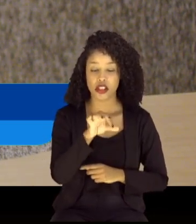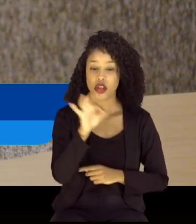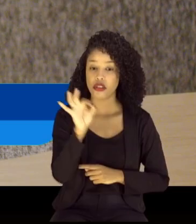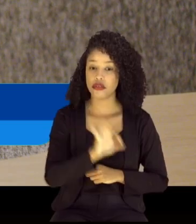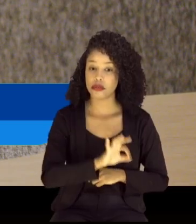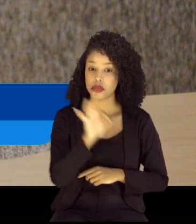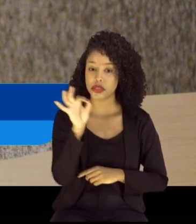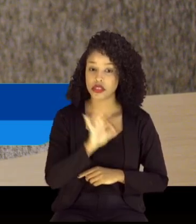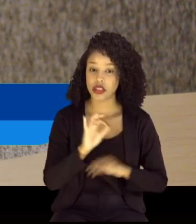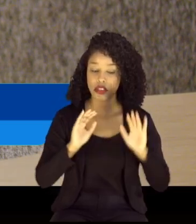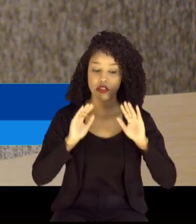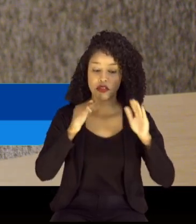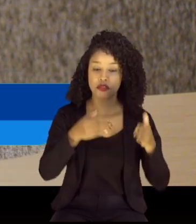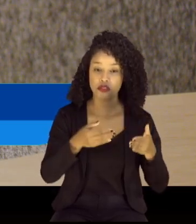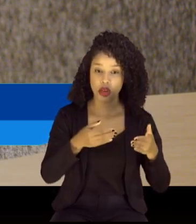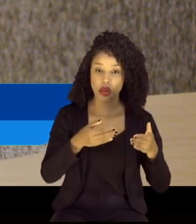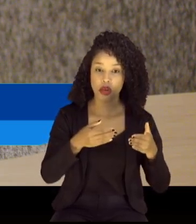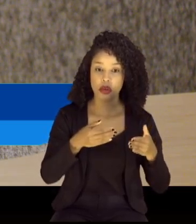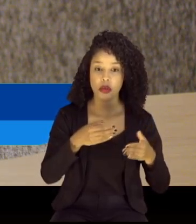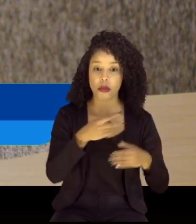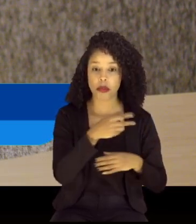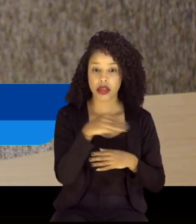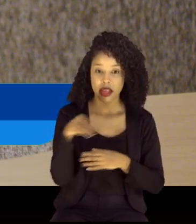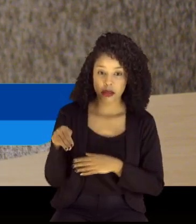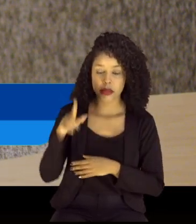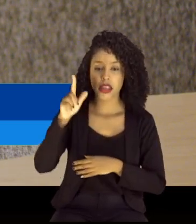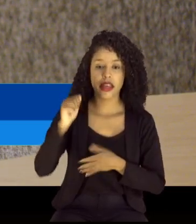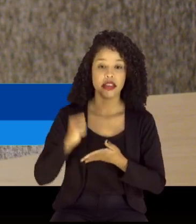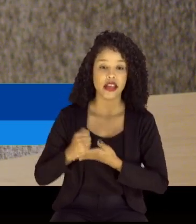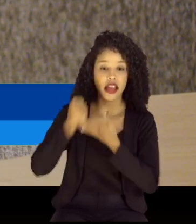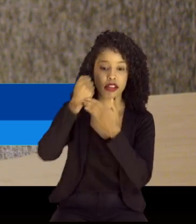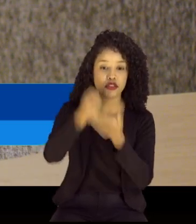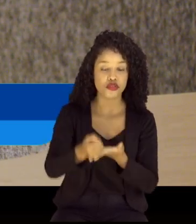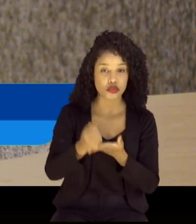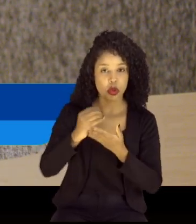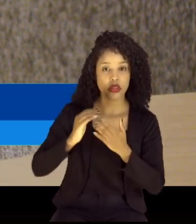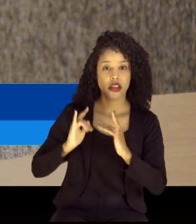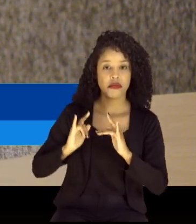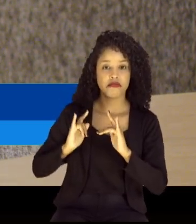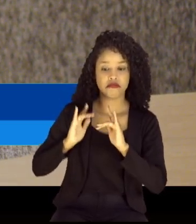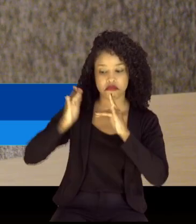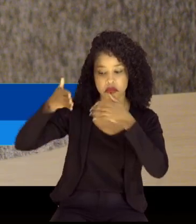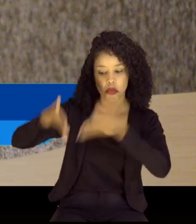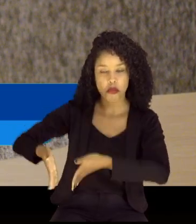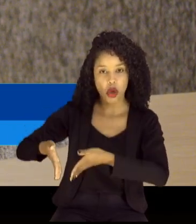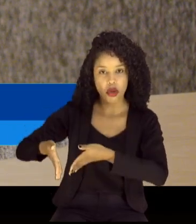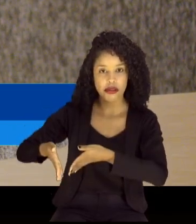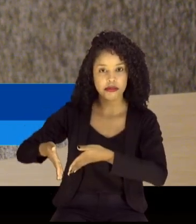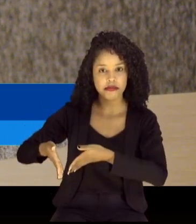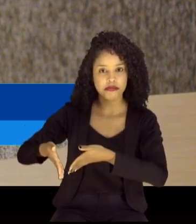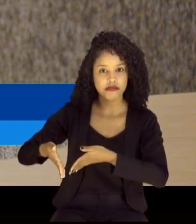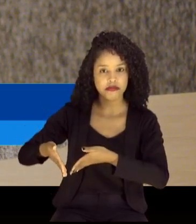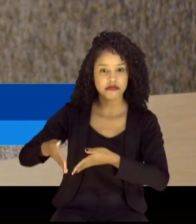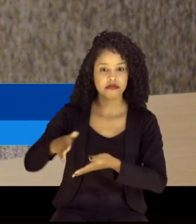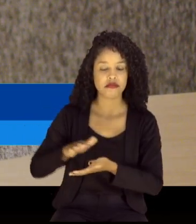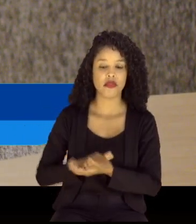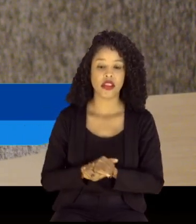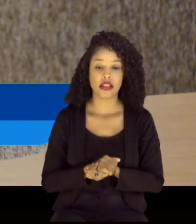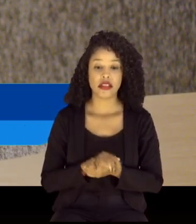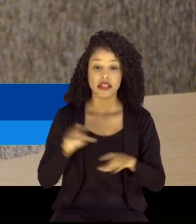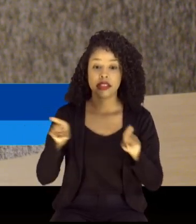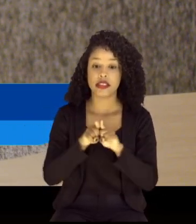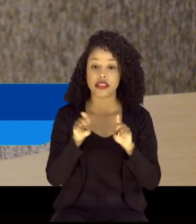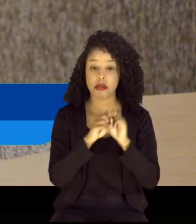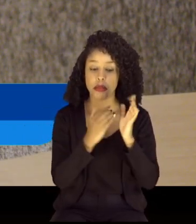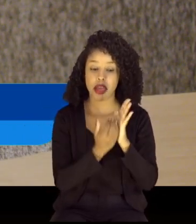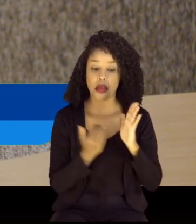5,9% para pagar o auxílio funeral. E um aumento também bastante substancial desse valor para